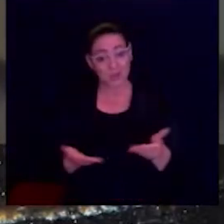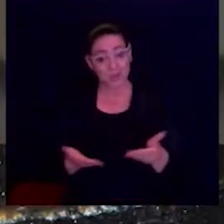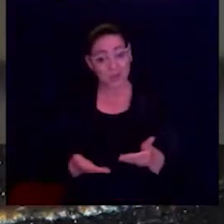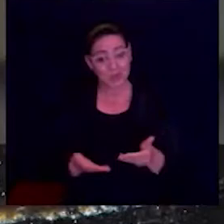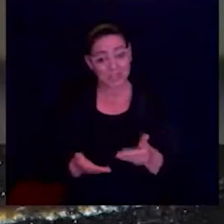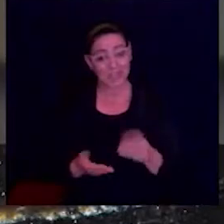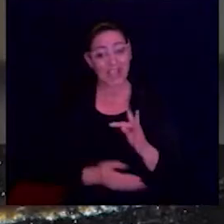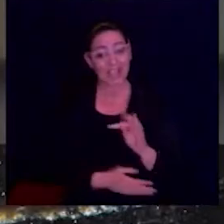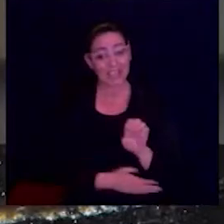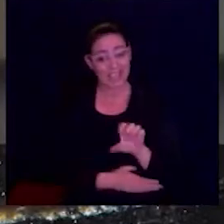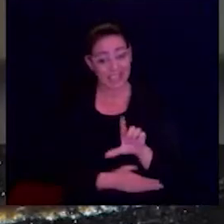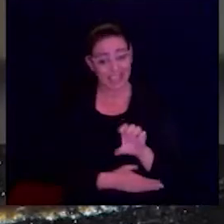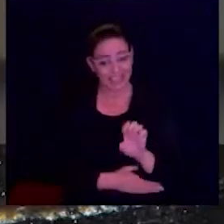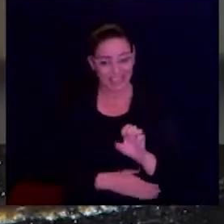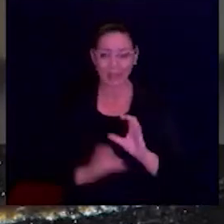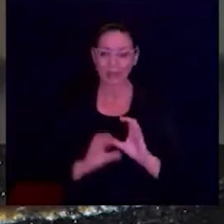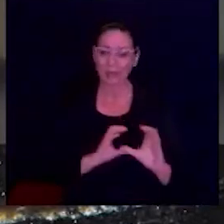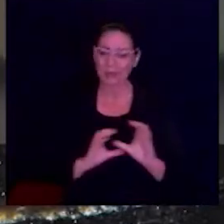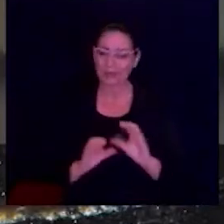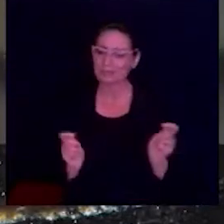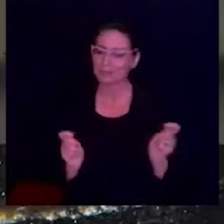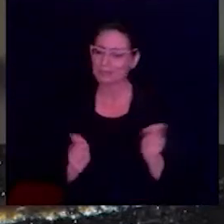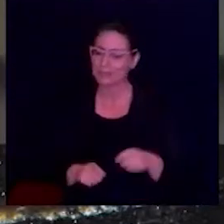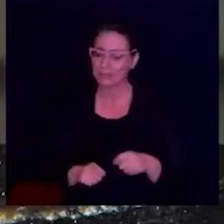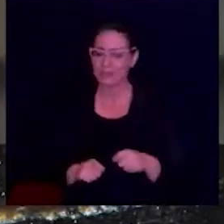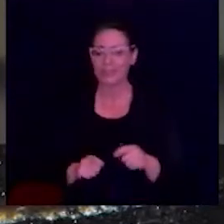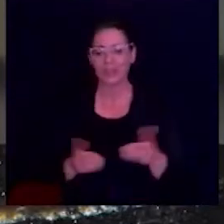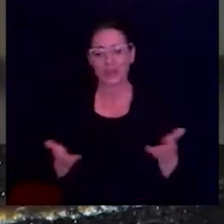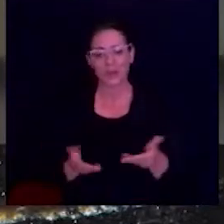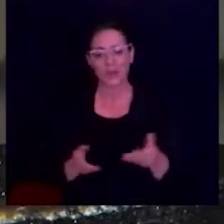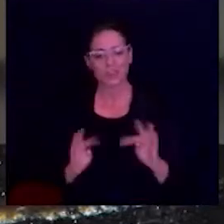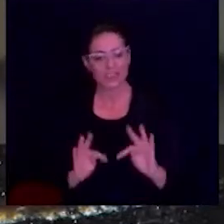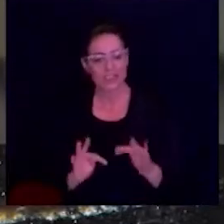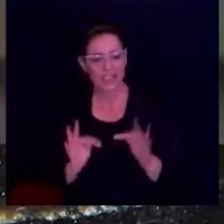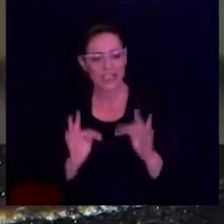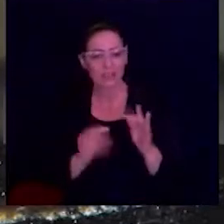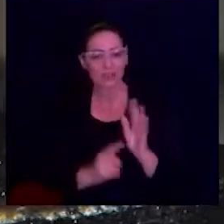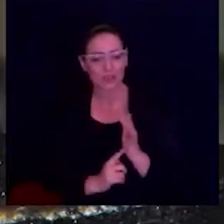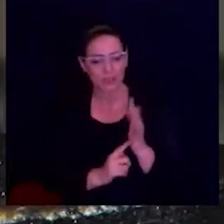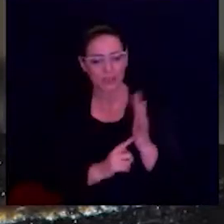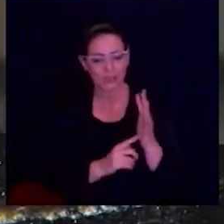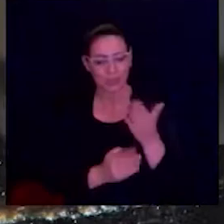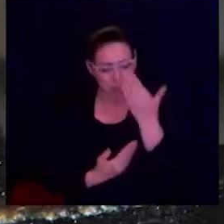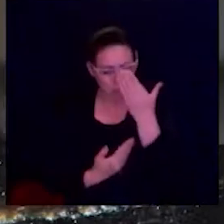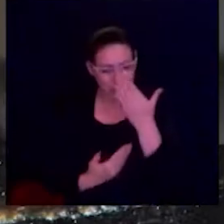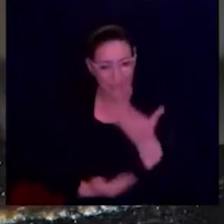alguma forma. Obrigado, meu afilhado, meu aluno, meu colega, meu amigo.